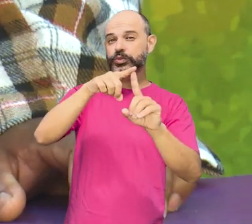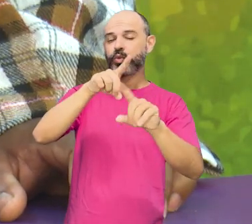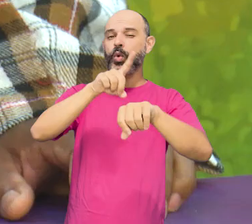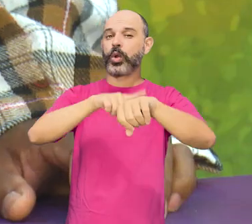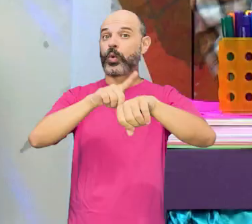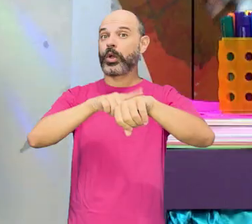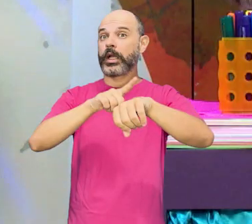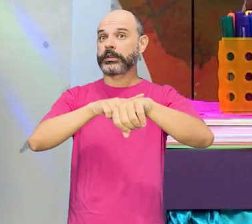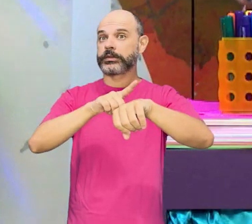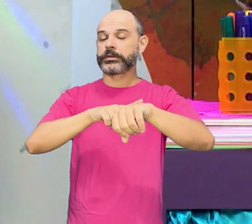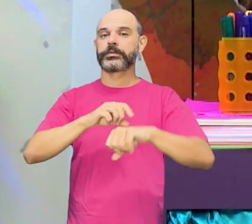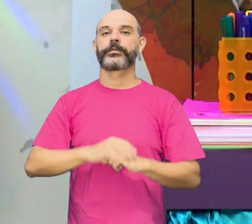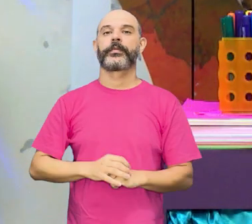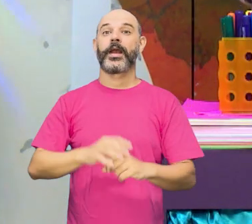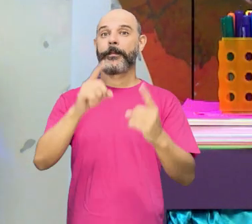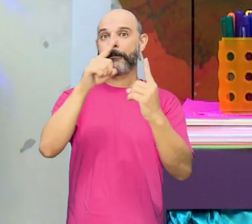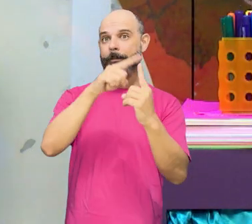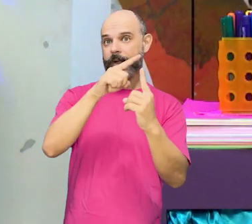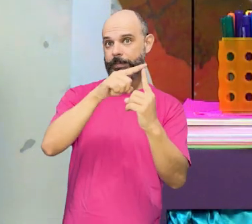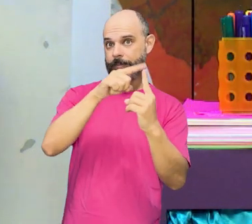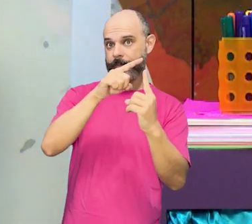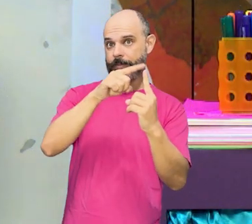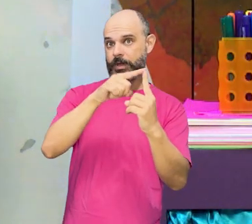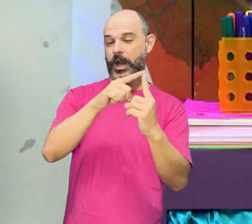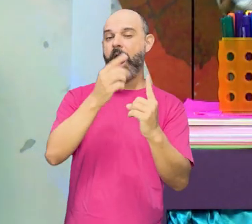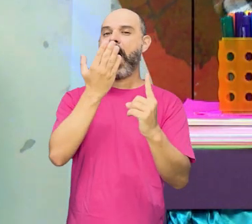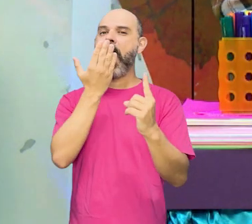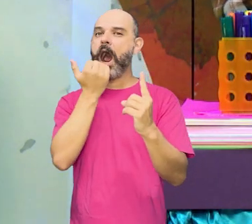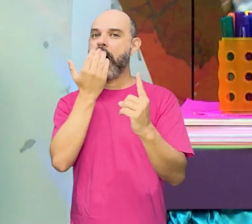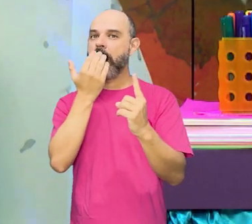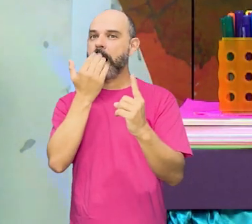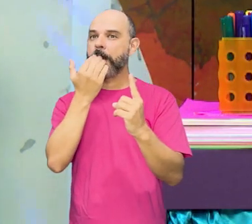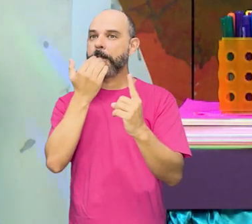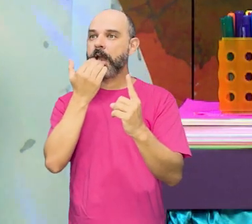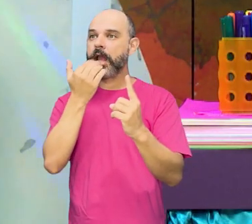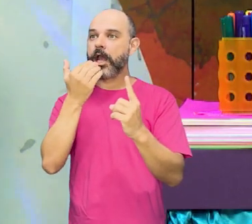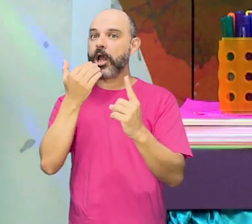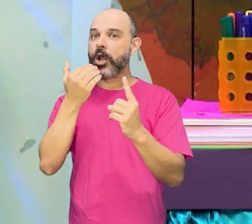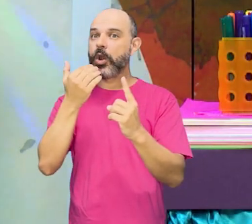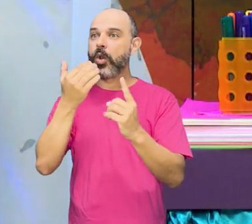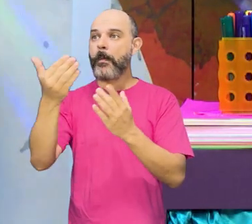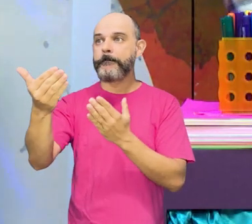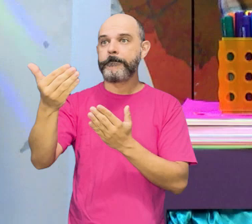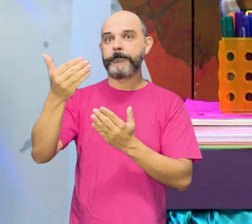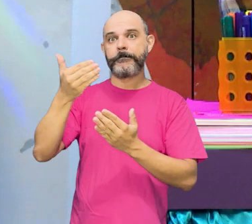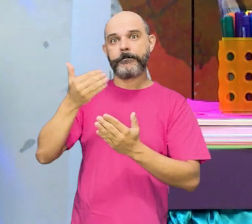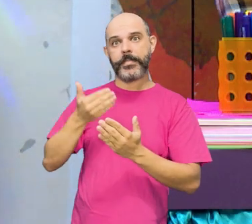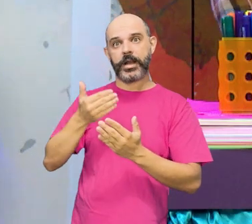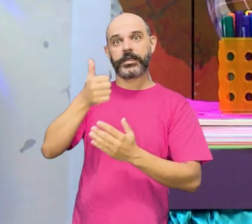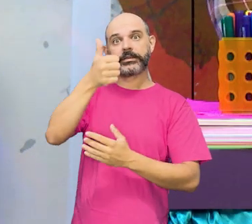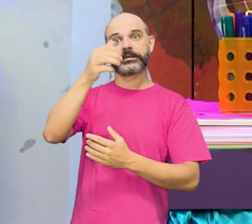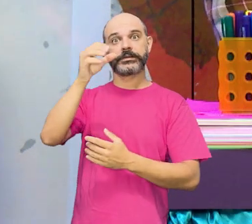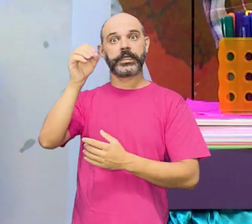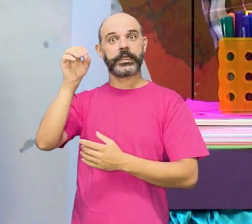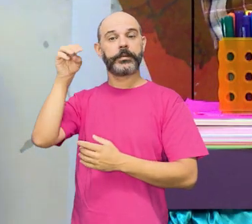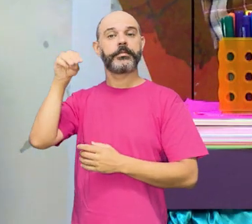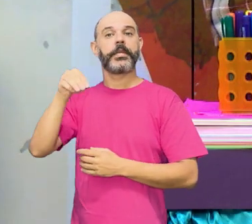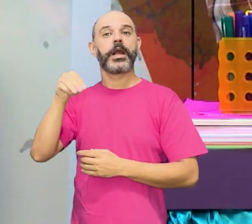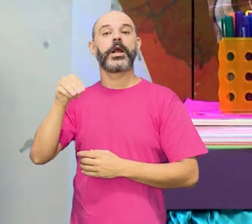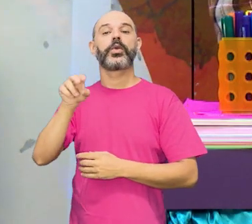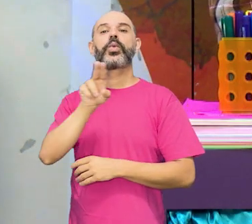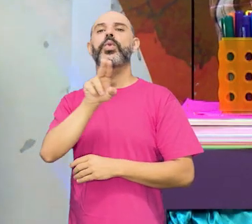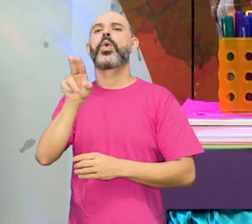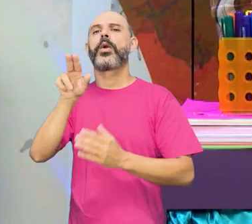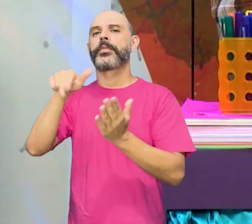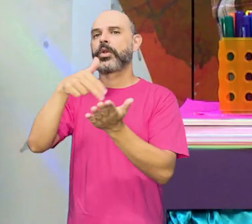a duração. Uma delas é para informar quando o alimento está a menos de 100 metros de distância. Qual o